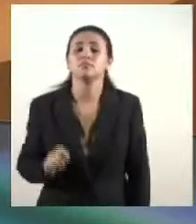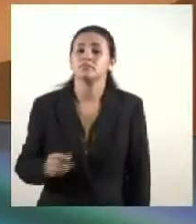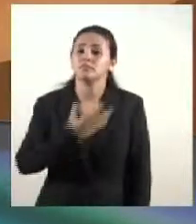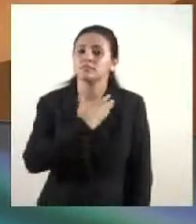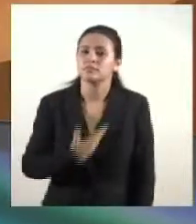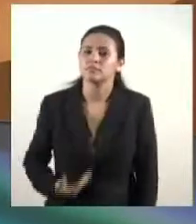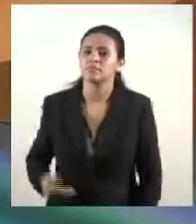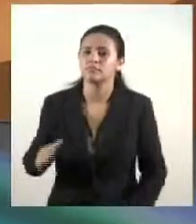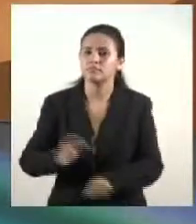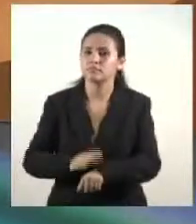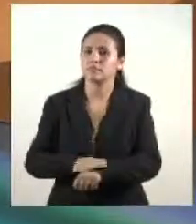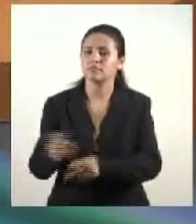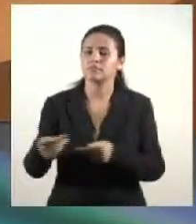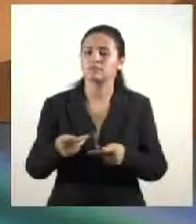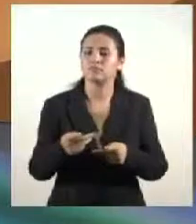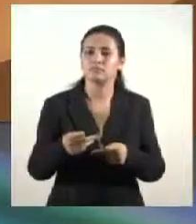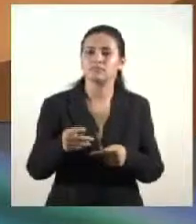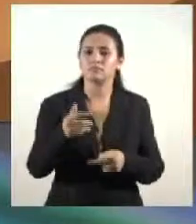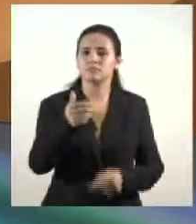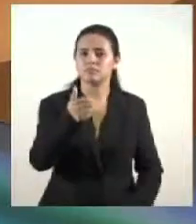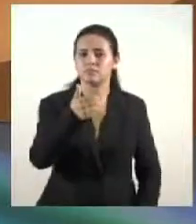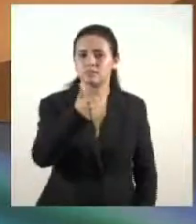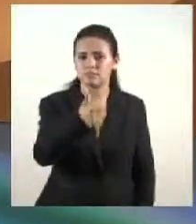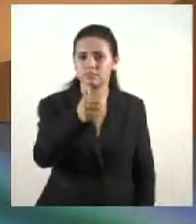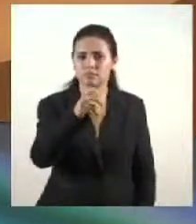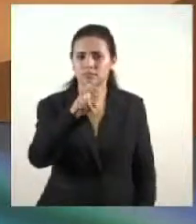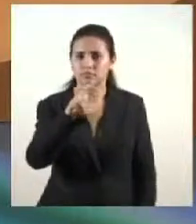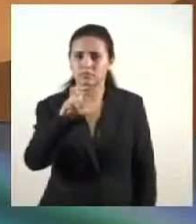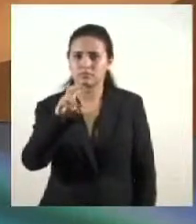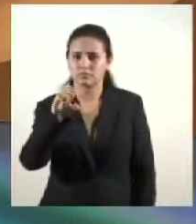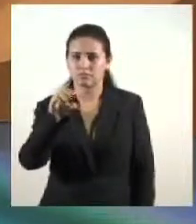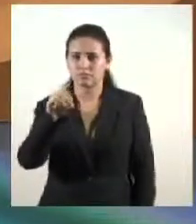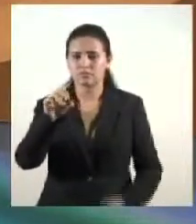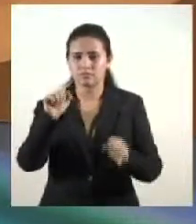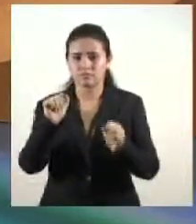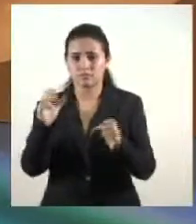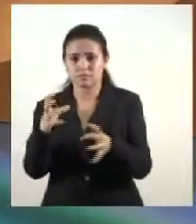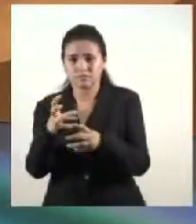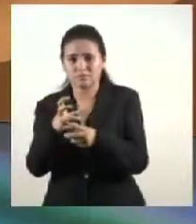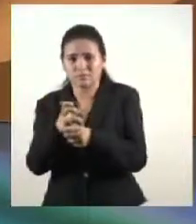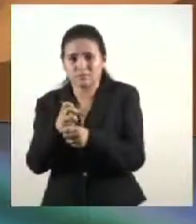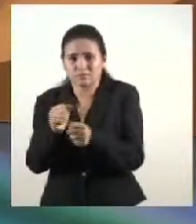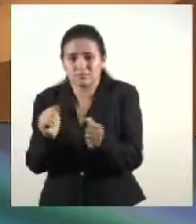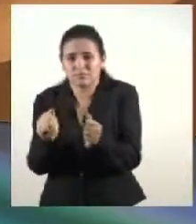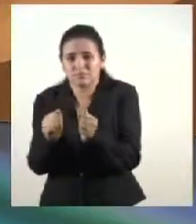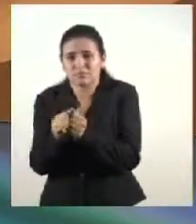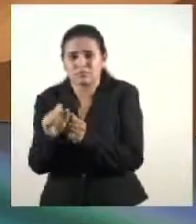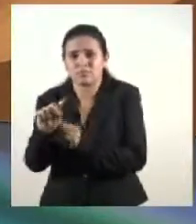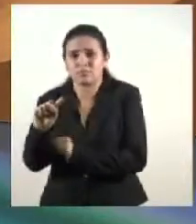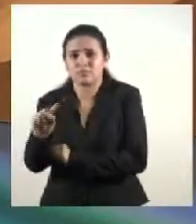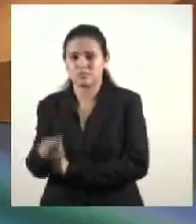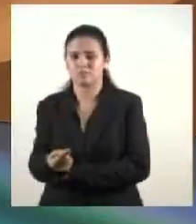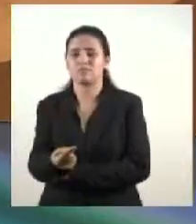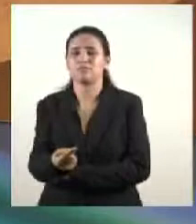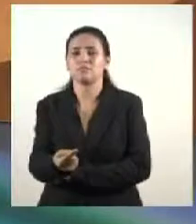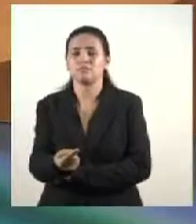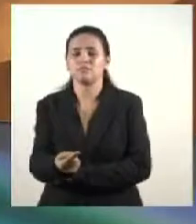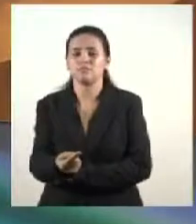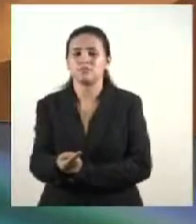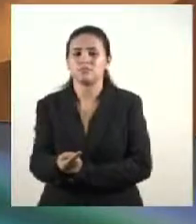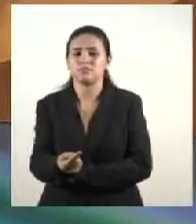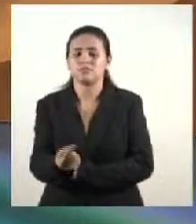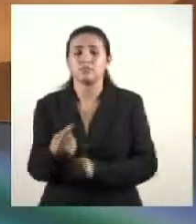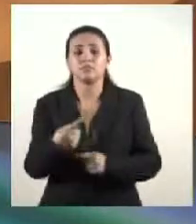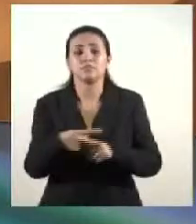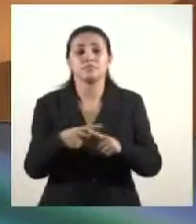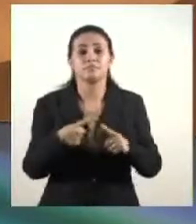excedentes para poder fechar a conta de 1.000. Só que o que é vendido, e até por ele, é que já foi 1.000, com